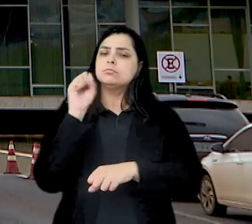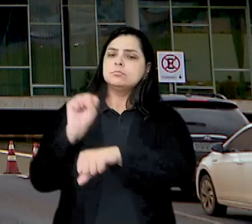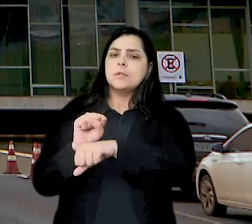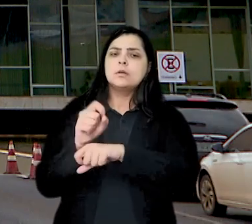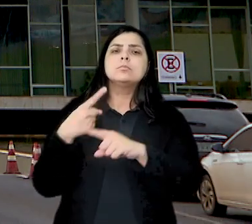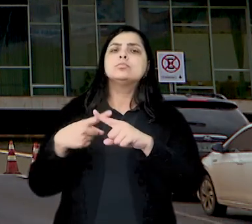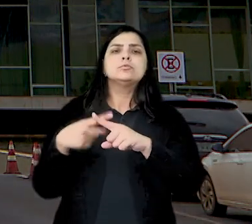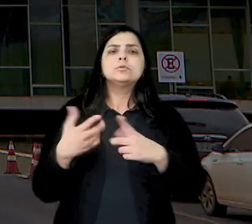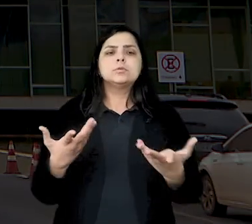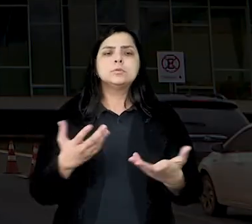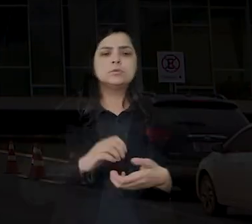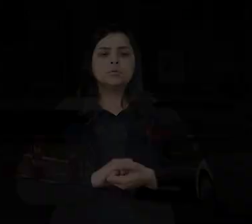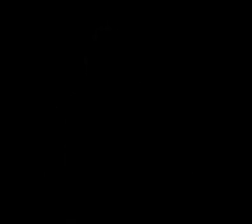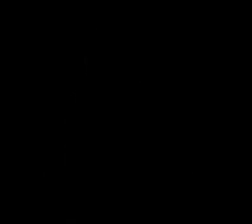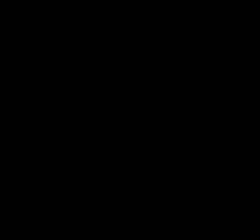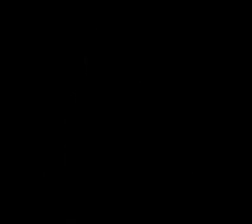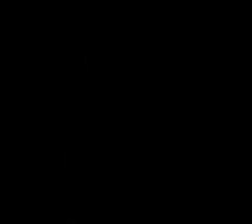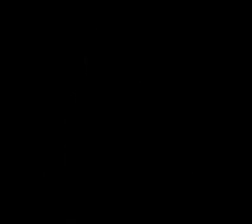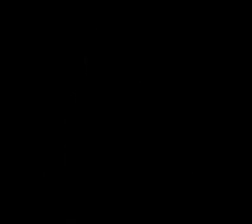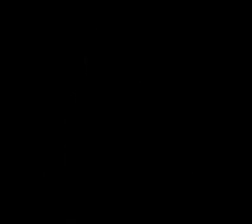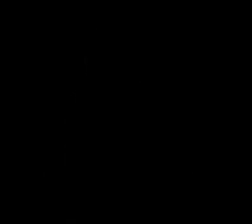oportunidades, por que ela está parada?